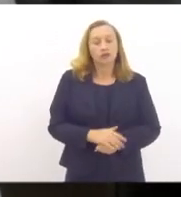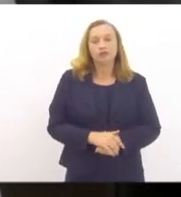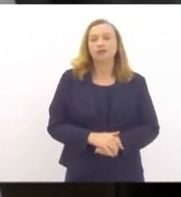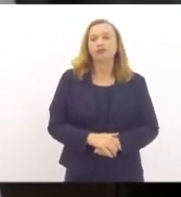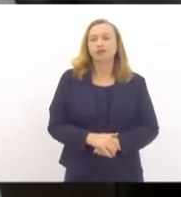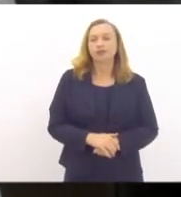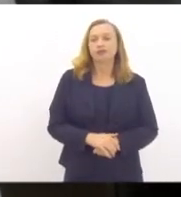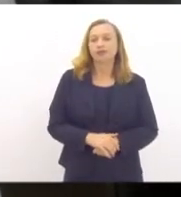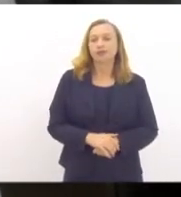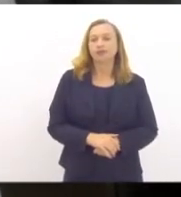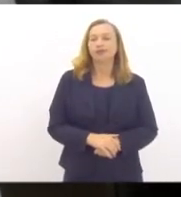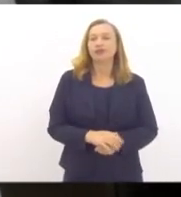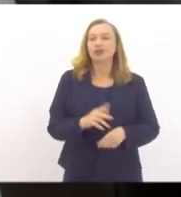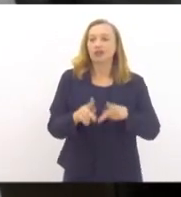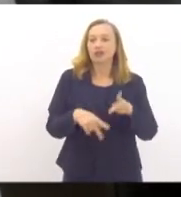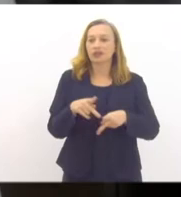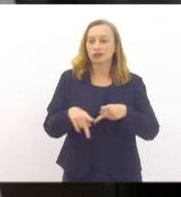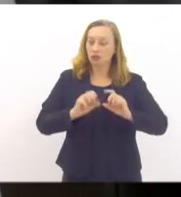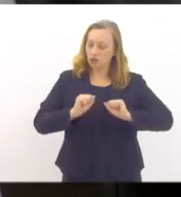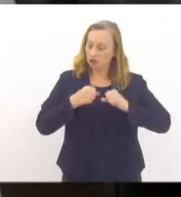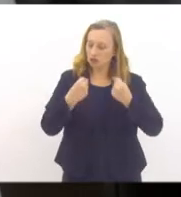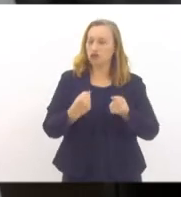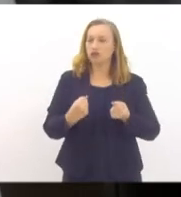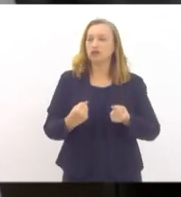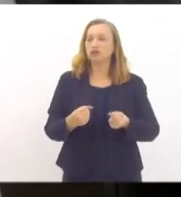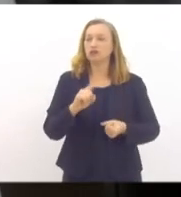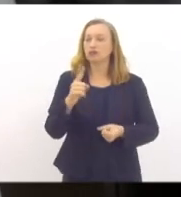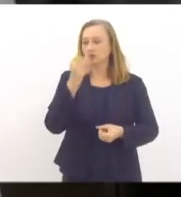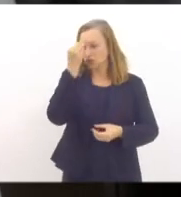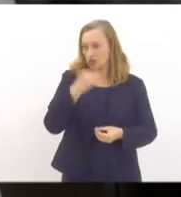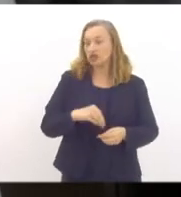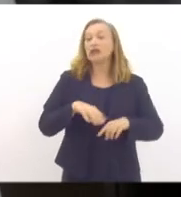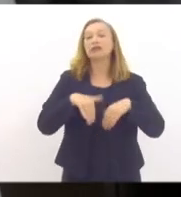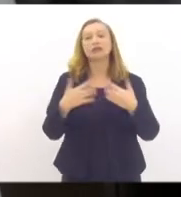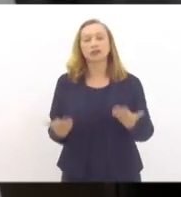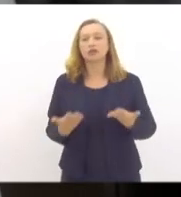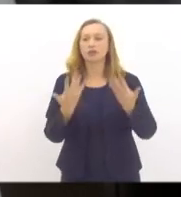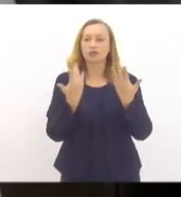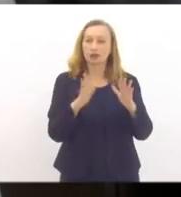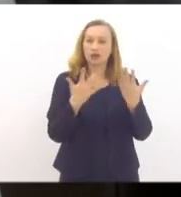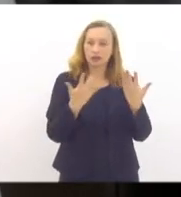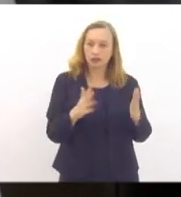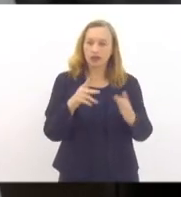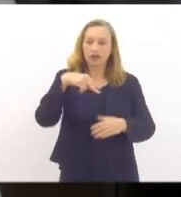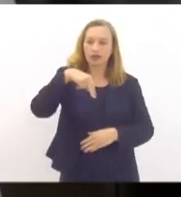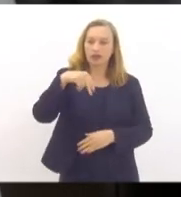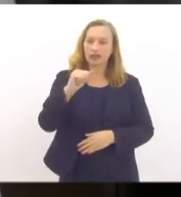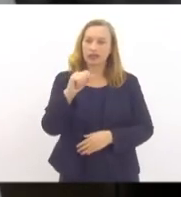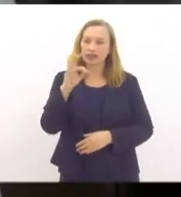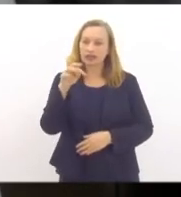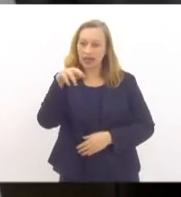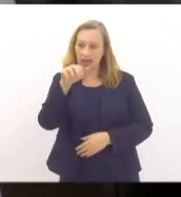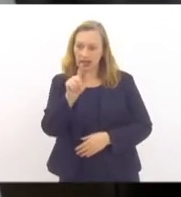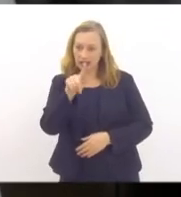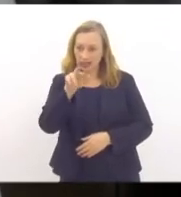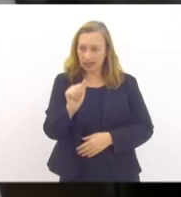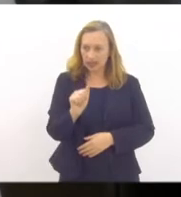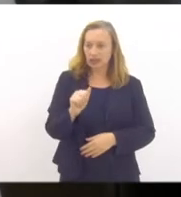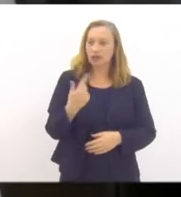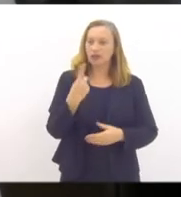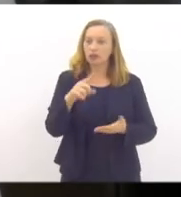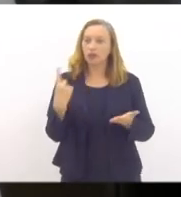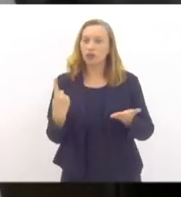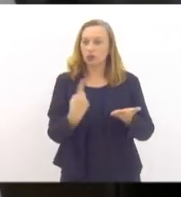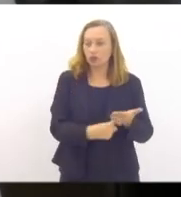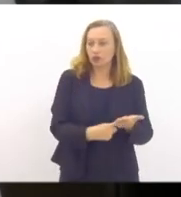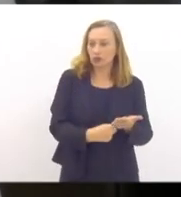e esse povo é muito resiliente, né? Porque não desiste. Então, parabéns, Natália, pelo teu compromisso